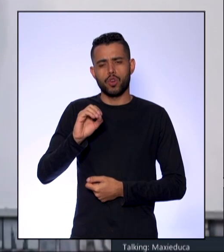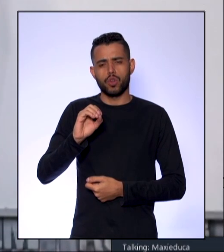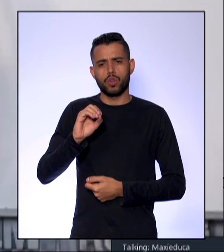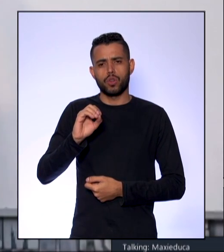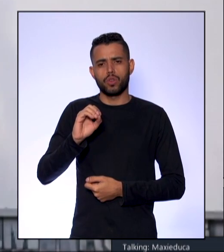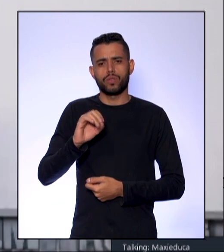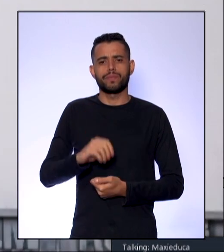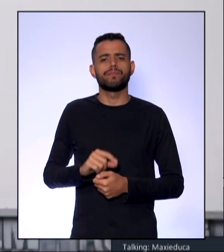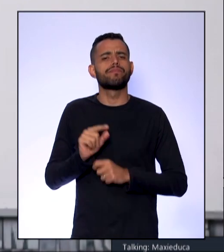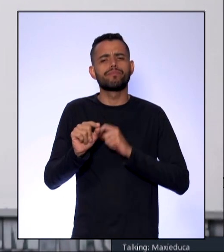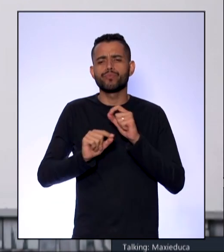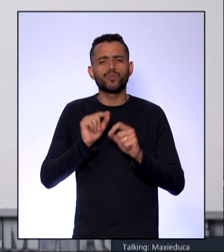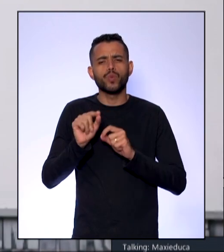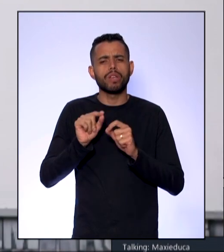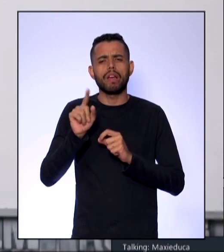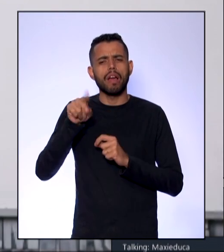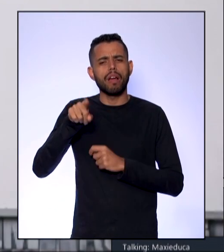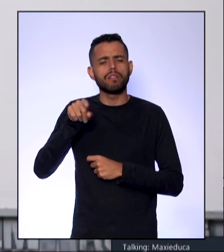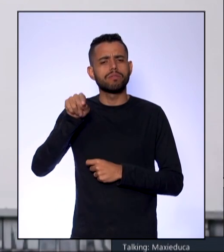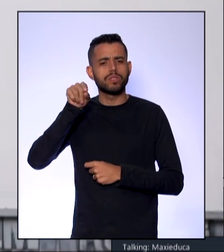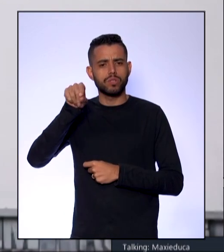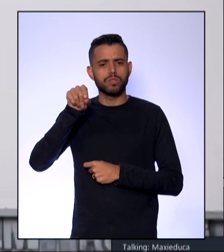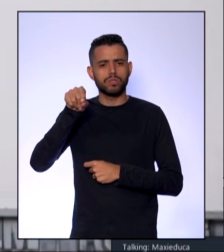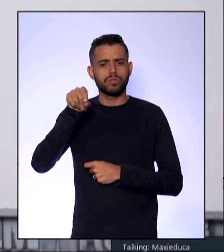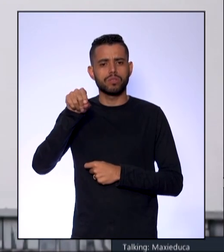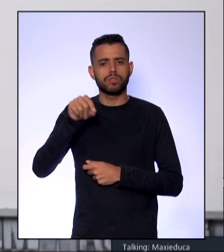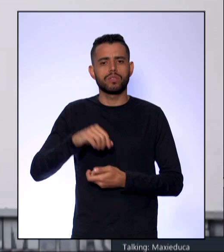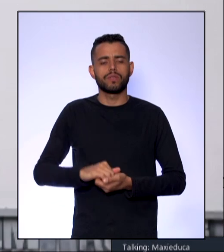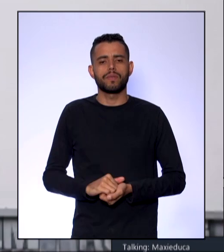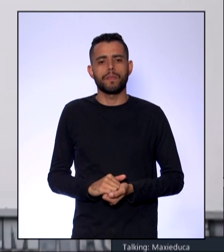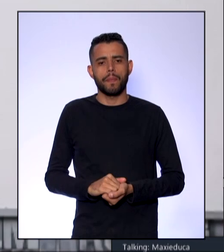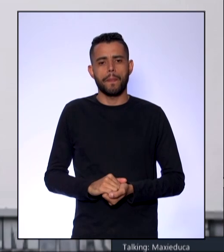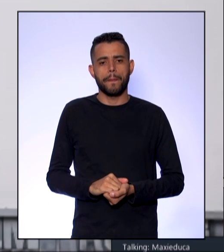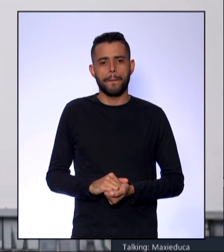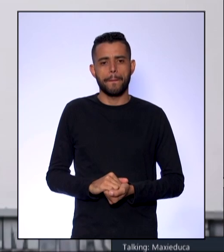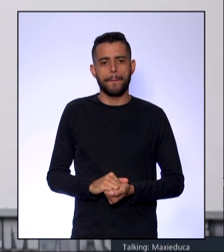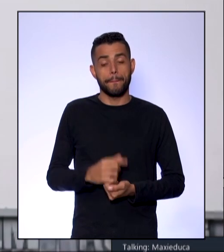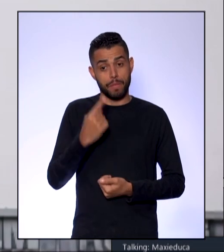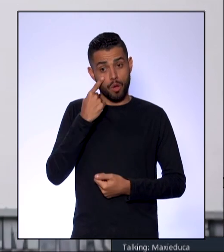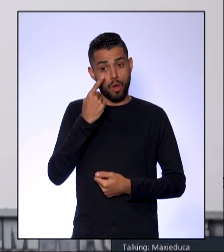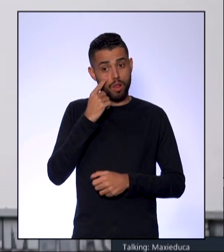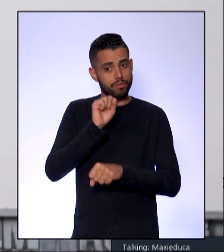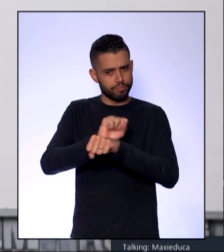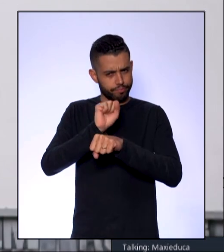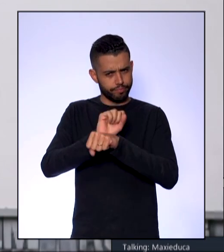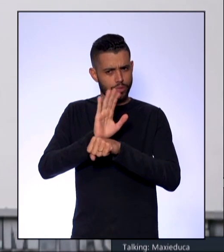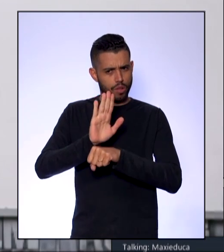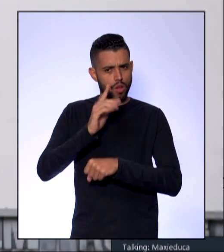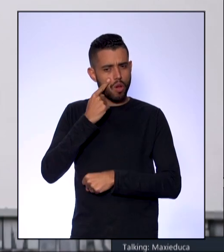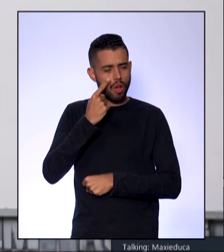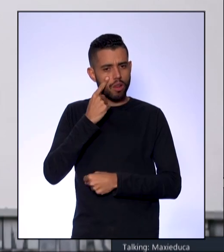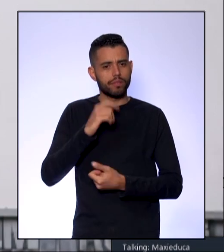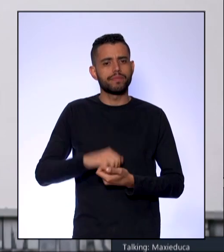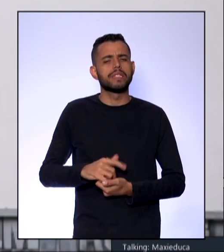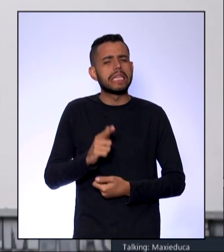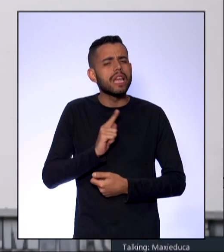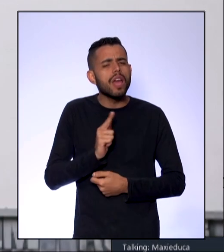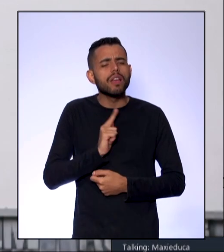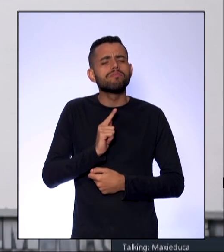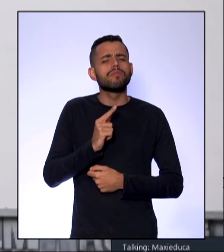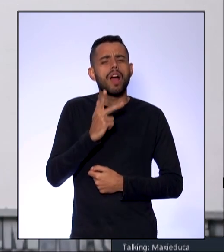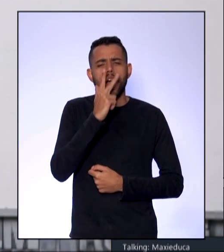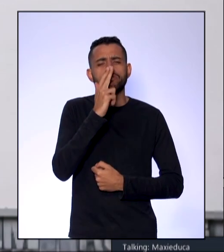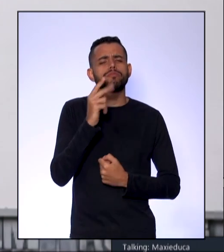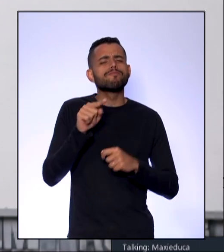Este sítio arqueológico que vos falo neste momento, olha só, tem